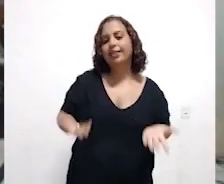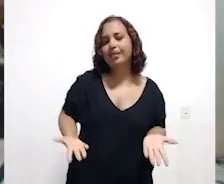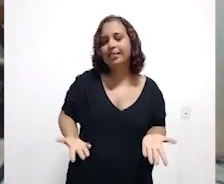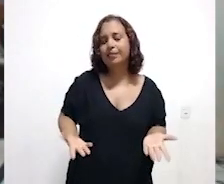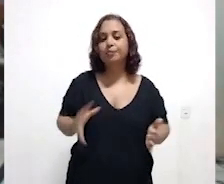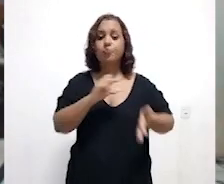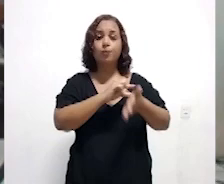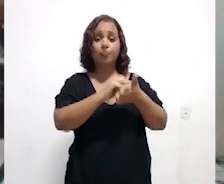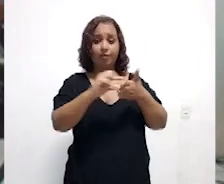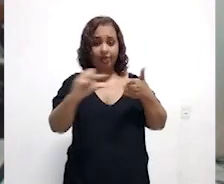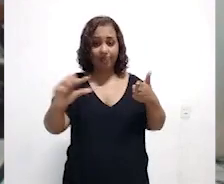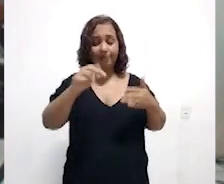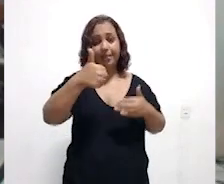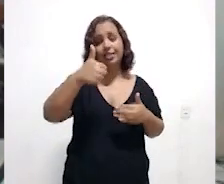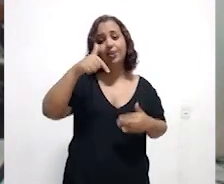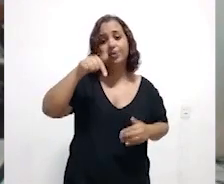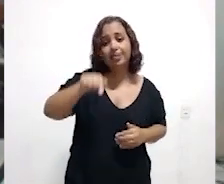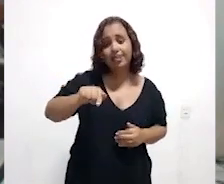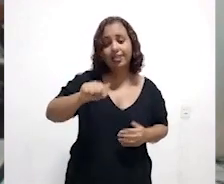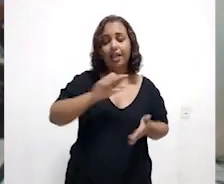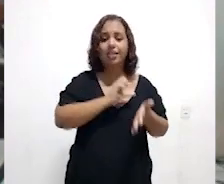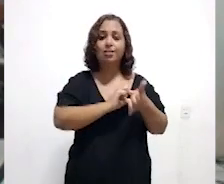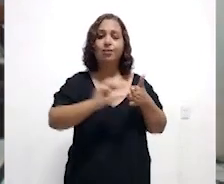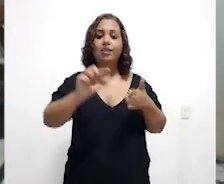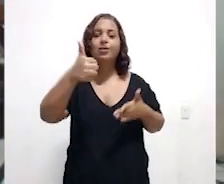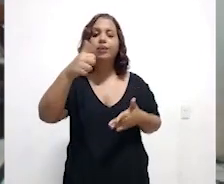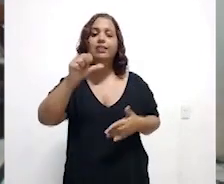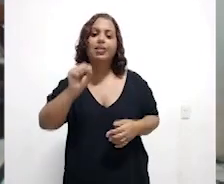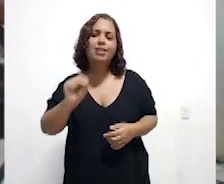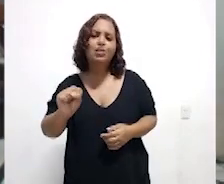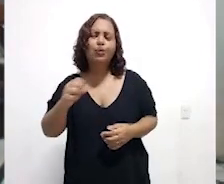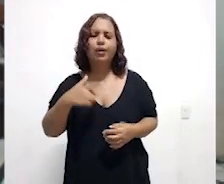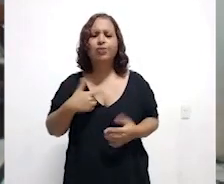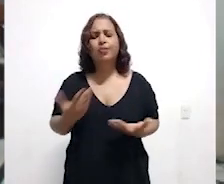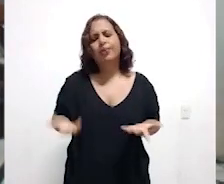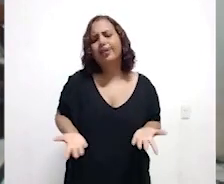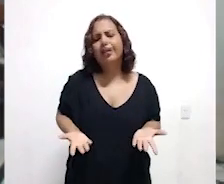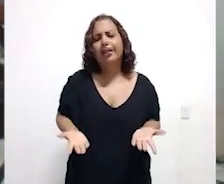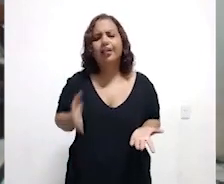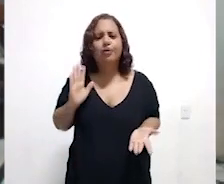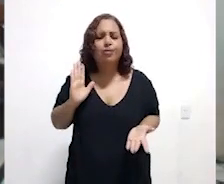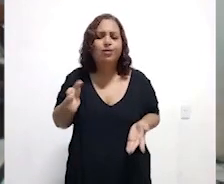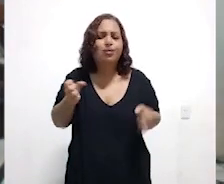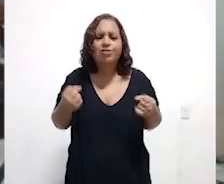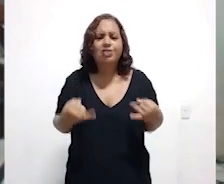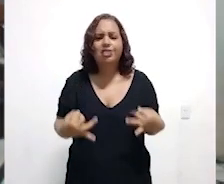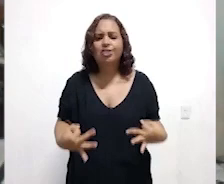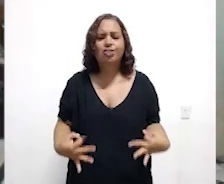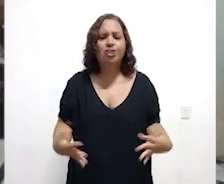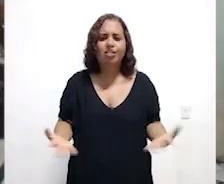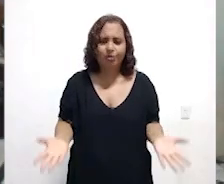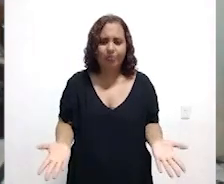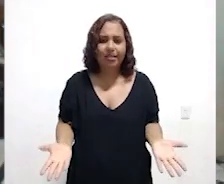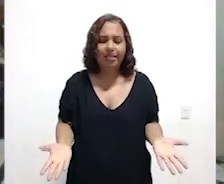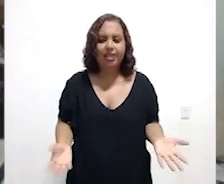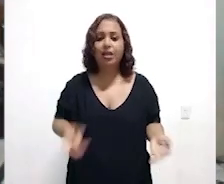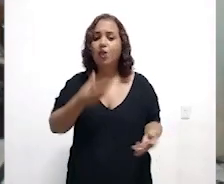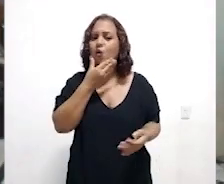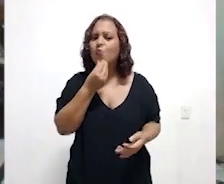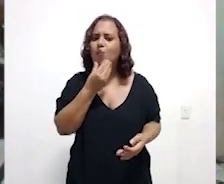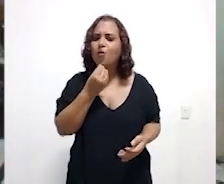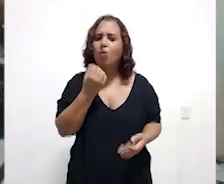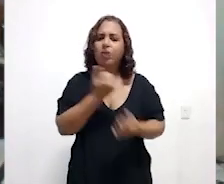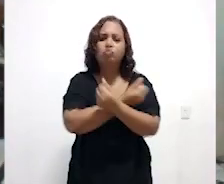verso 17 e 18. Eu praticamente já expliquei, não é? Um homem no meio da